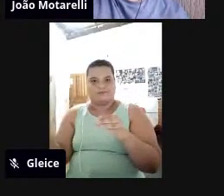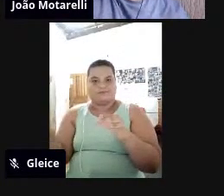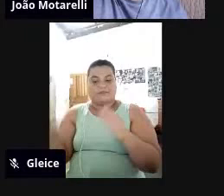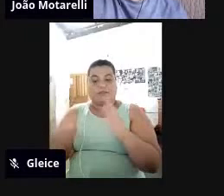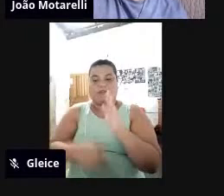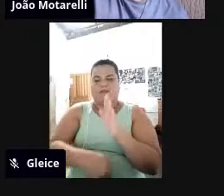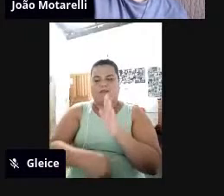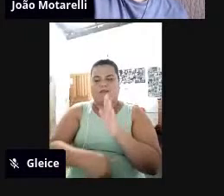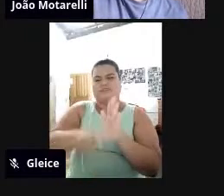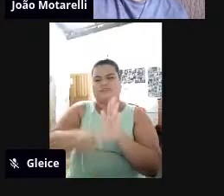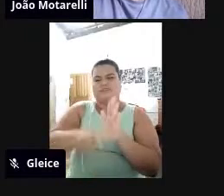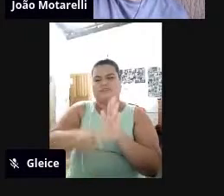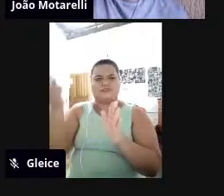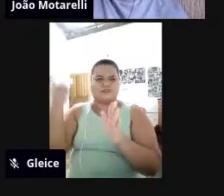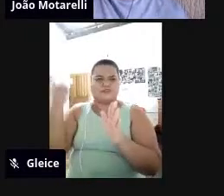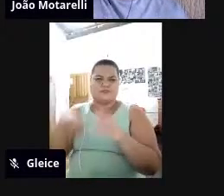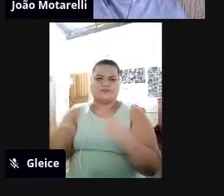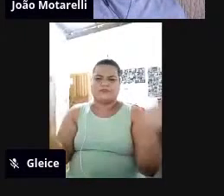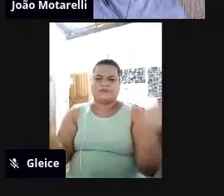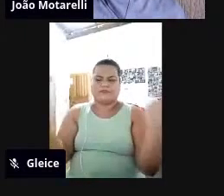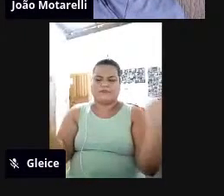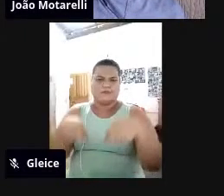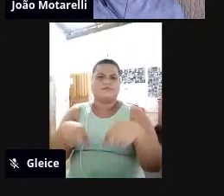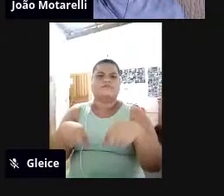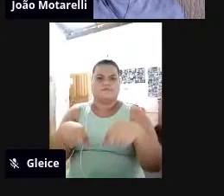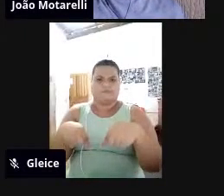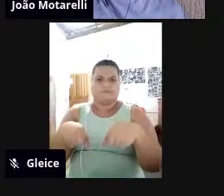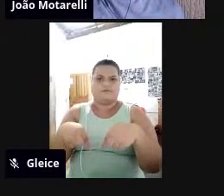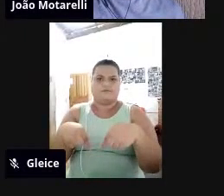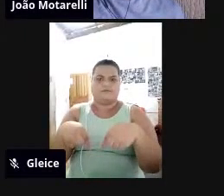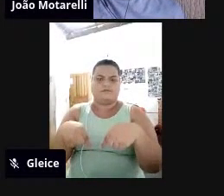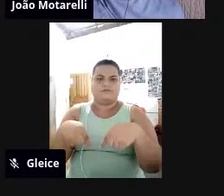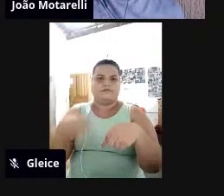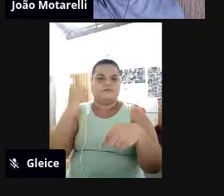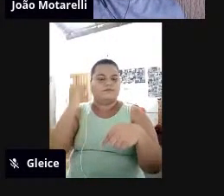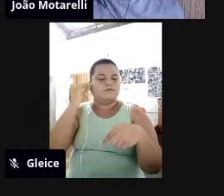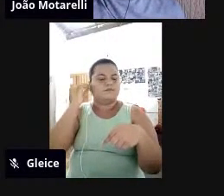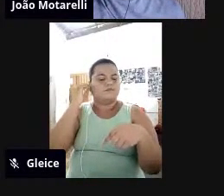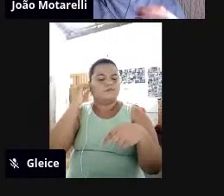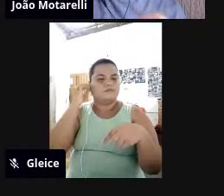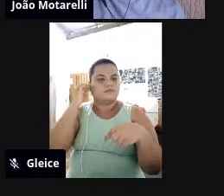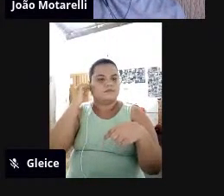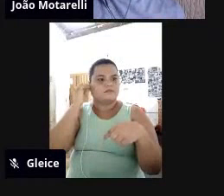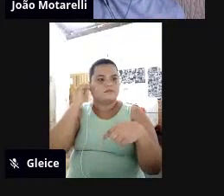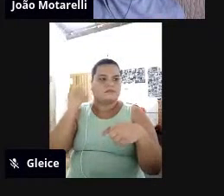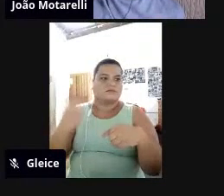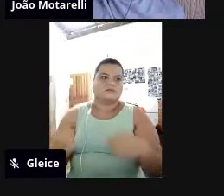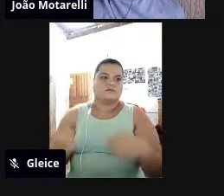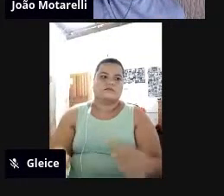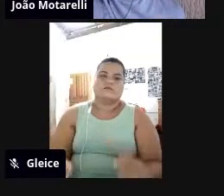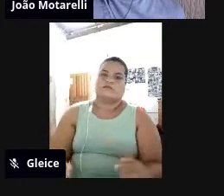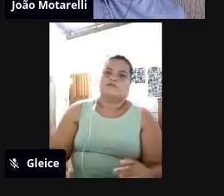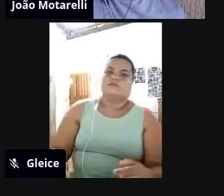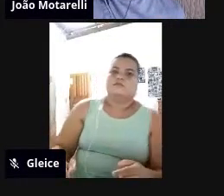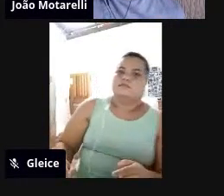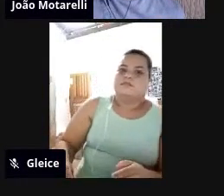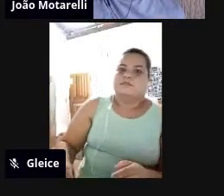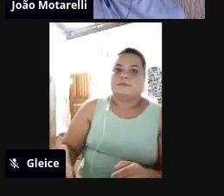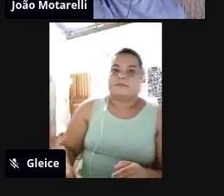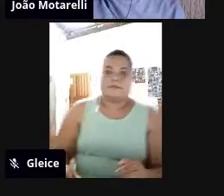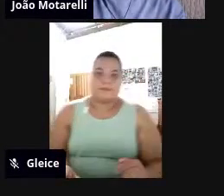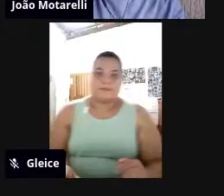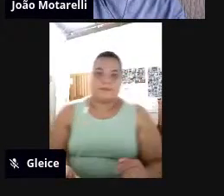ambiente previamente à competição desse indivíduo. Então, a gente tem aqui o British Journal